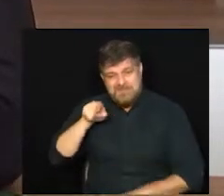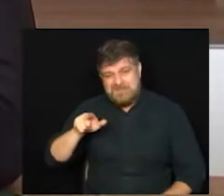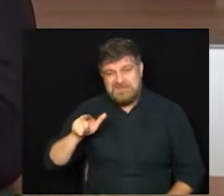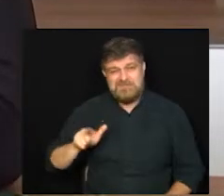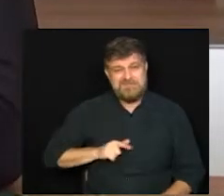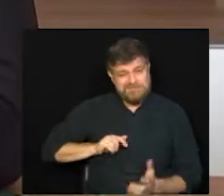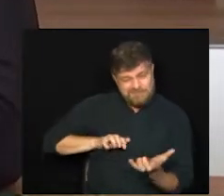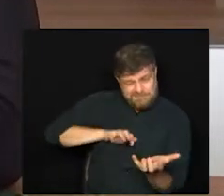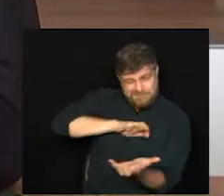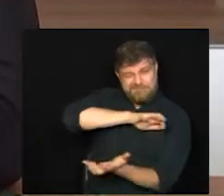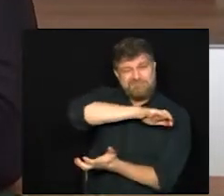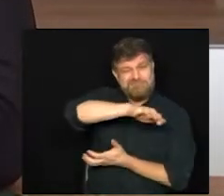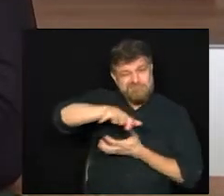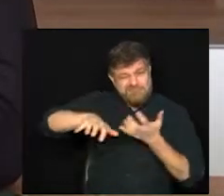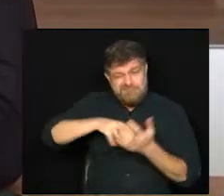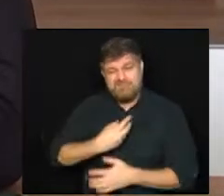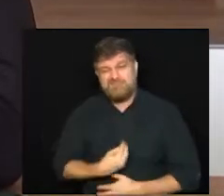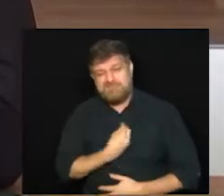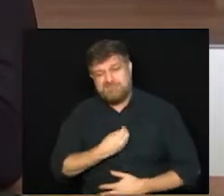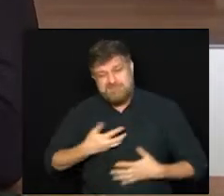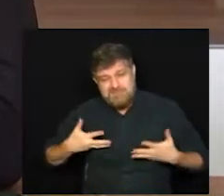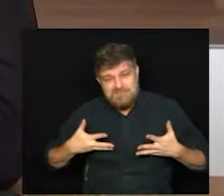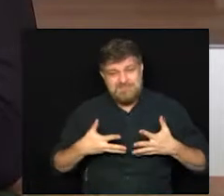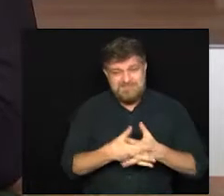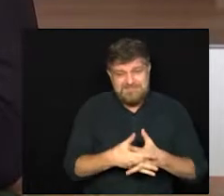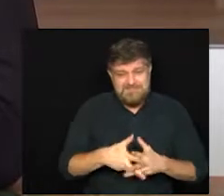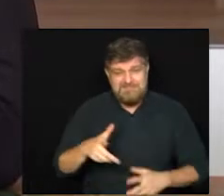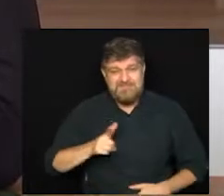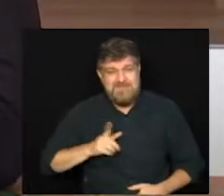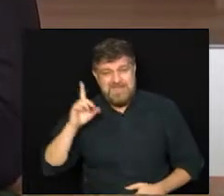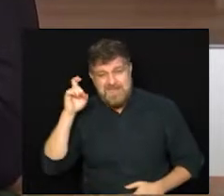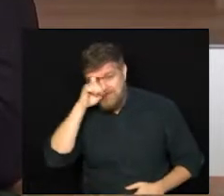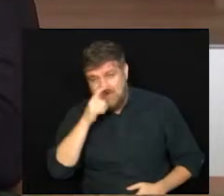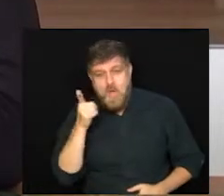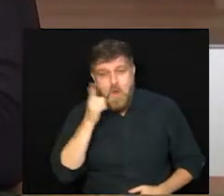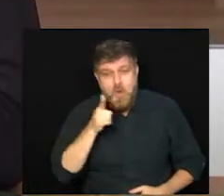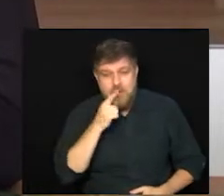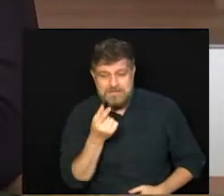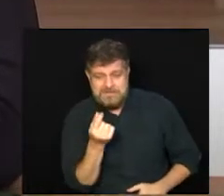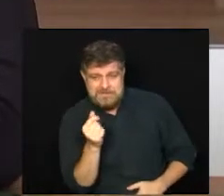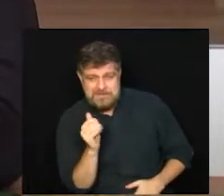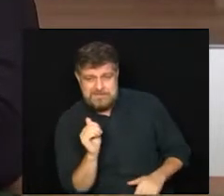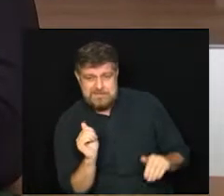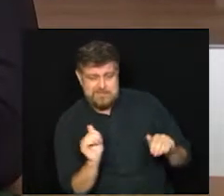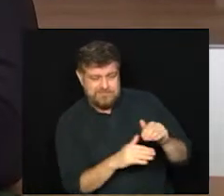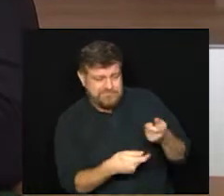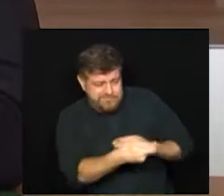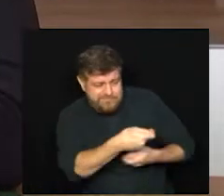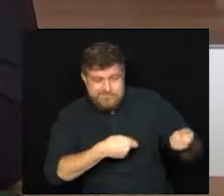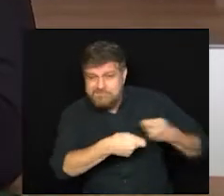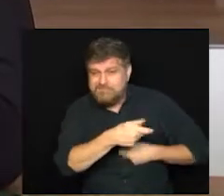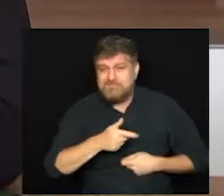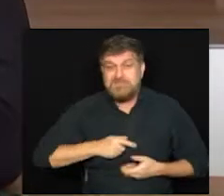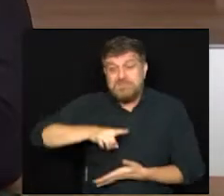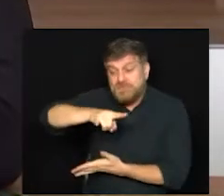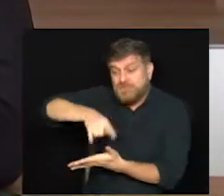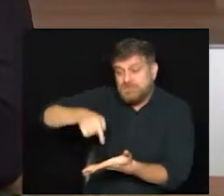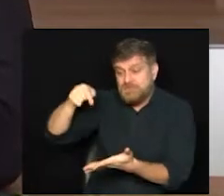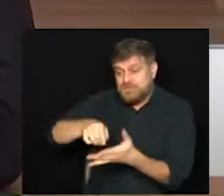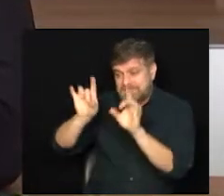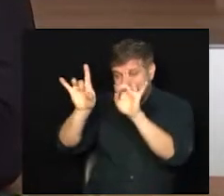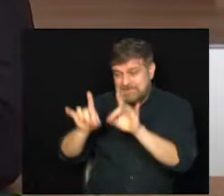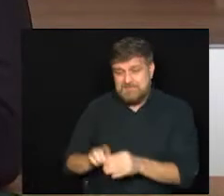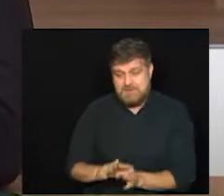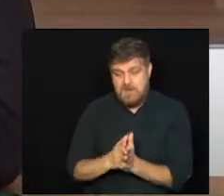transtorno aí na sua vida durante o ano, uma dificuldade de financiamento ou de alguma documentação específica,